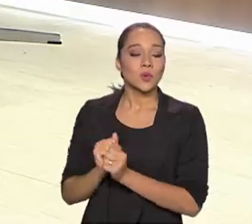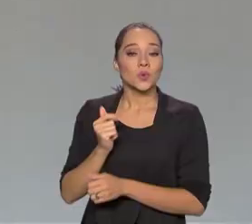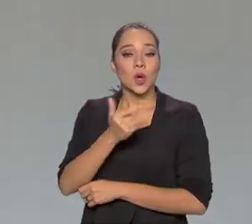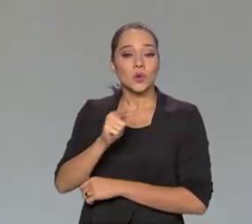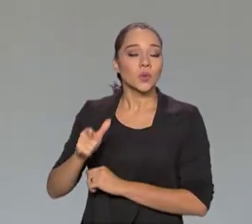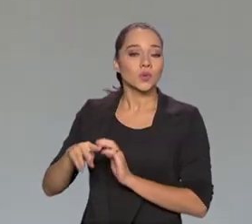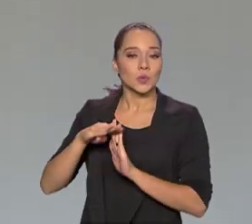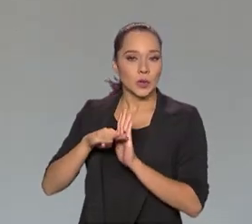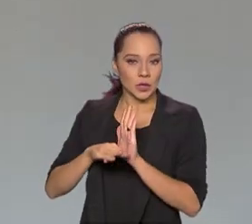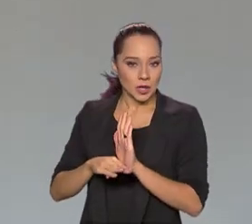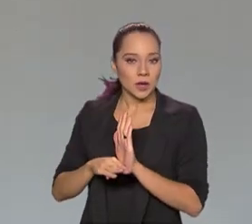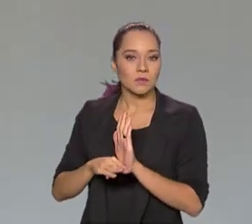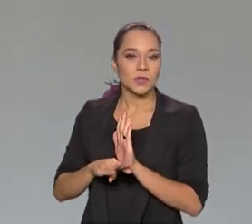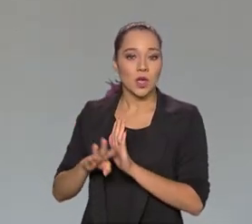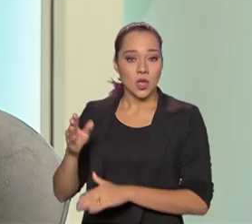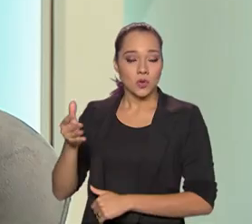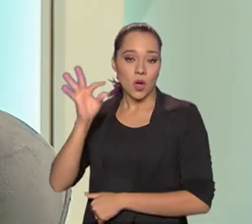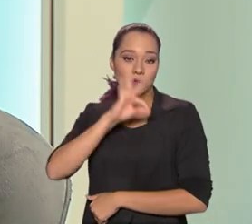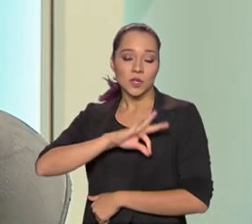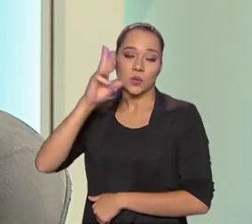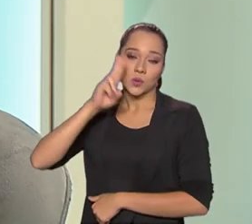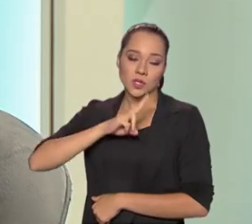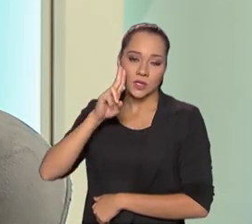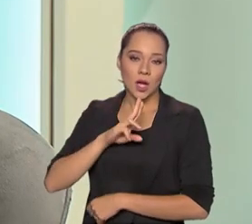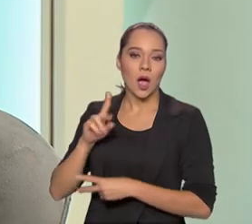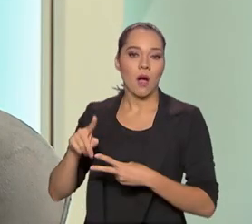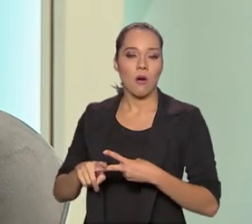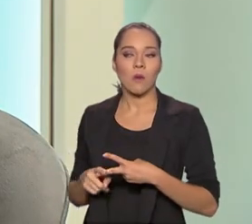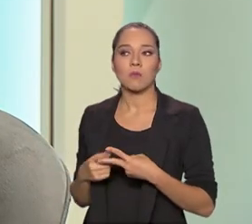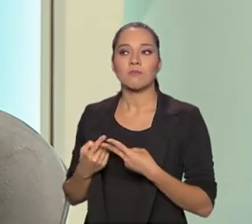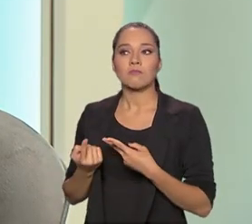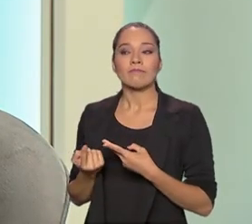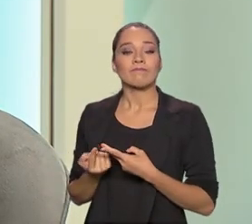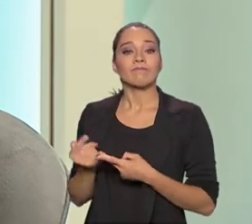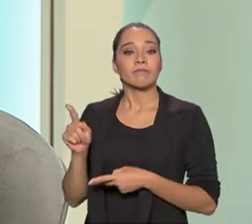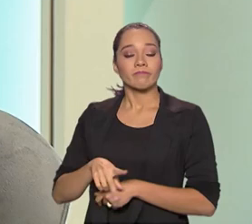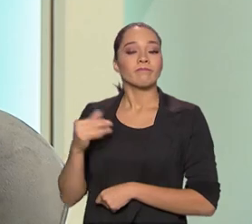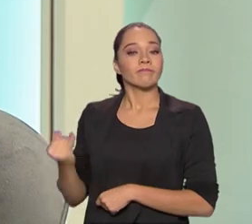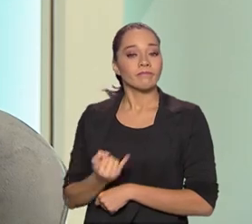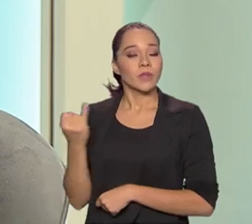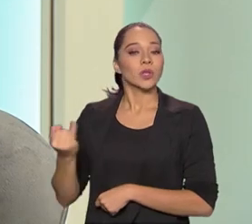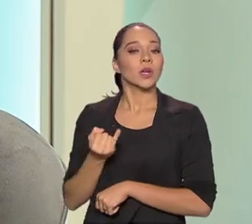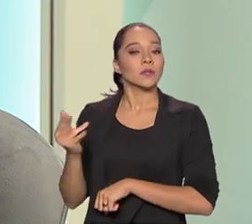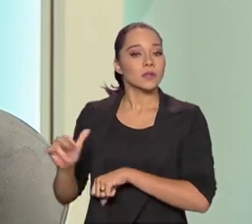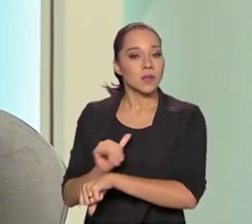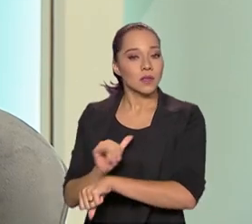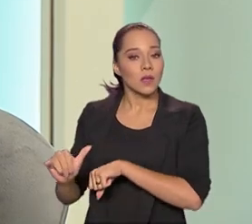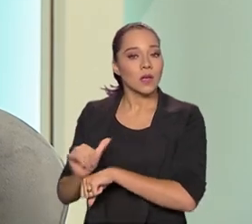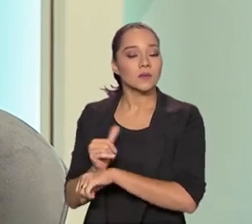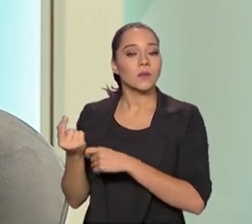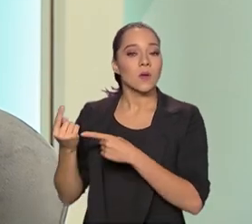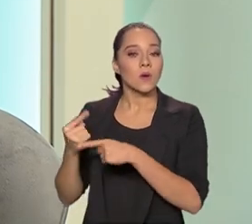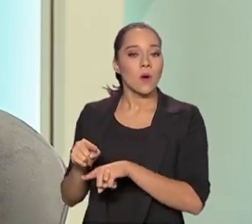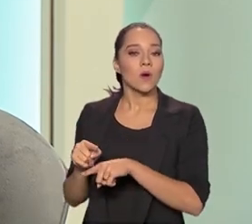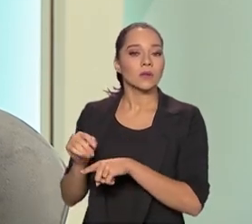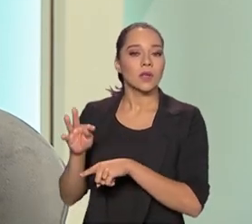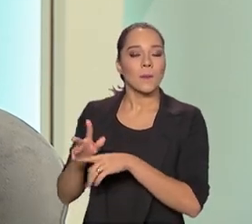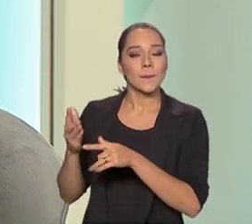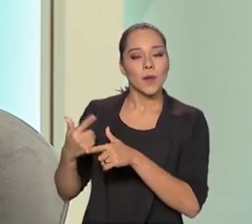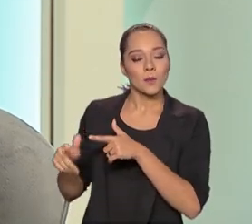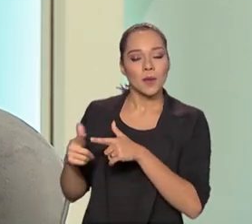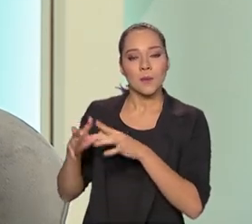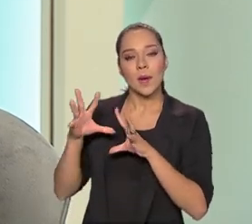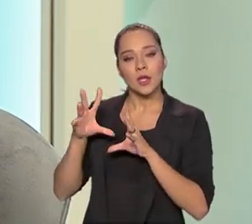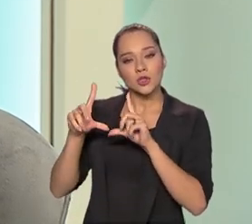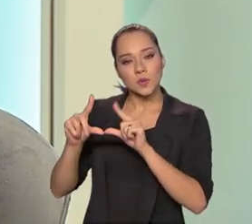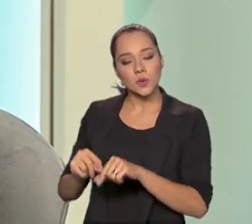outros programas do auxílio emergencial, foram importantes medidas contracíclicas para